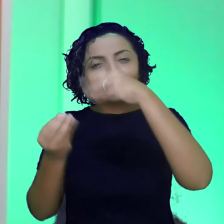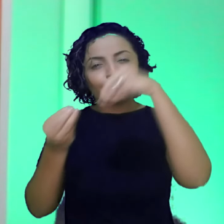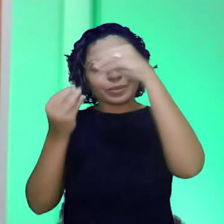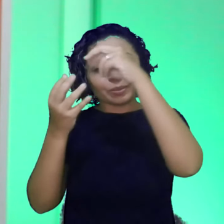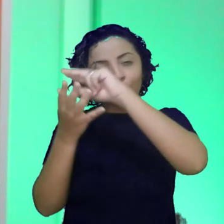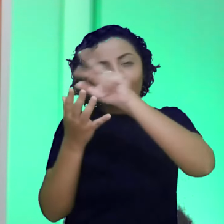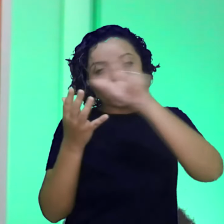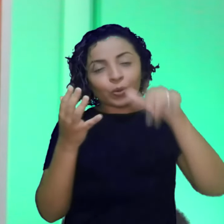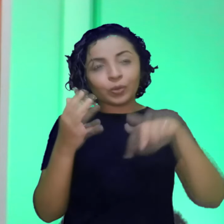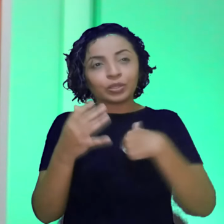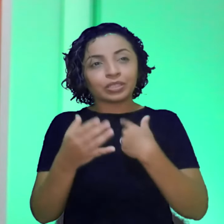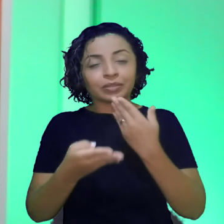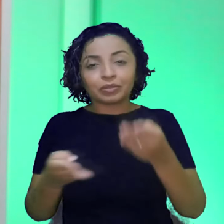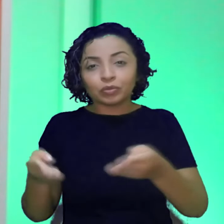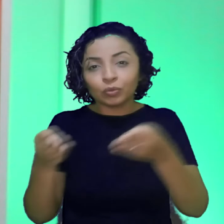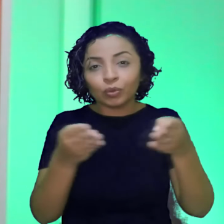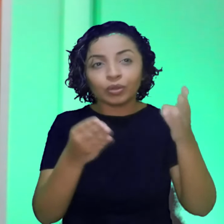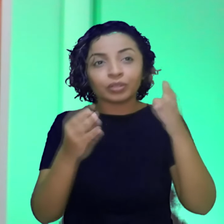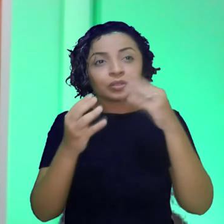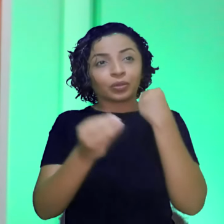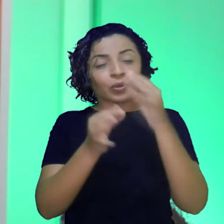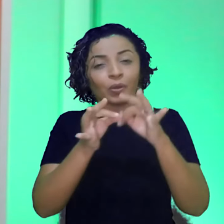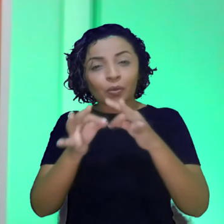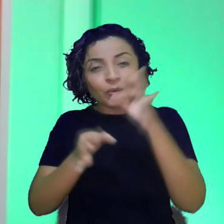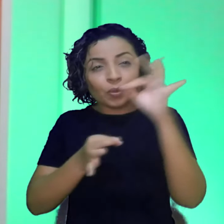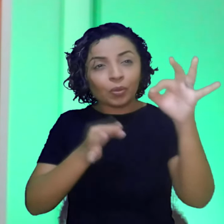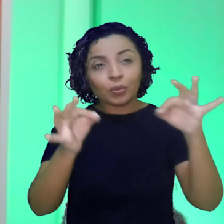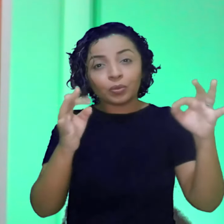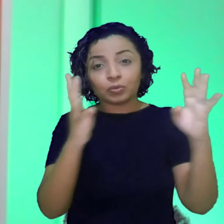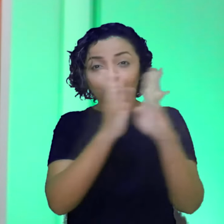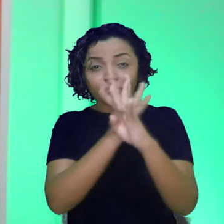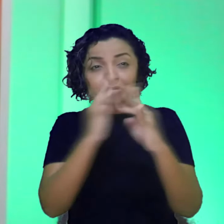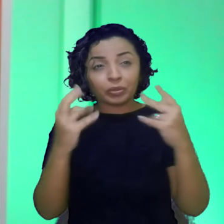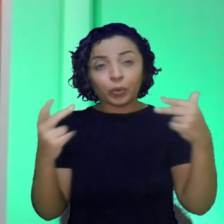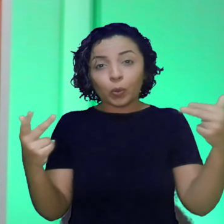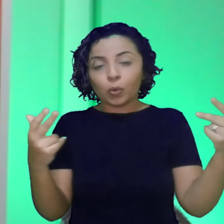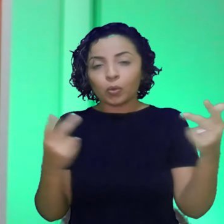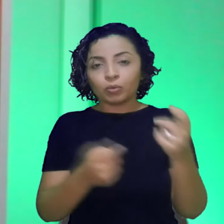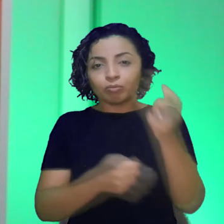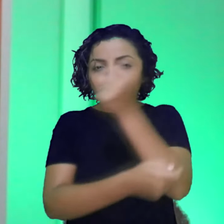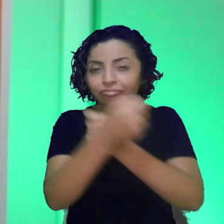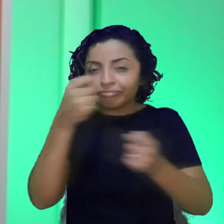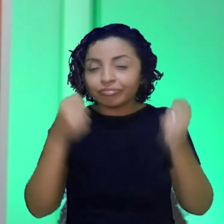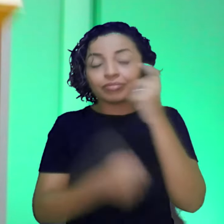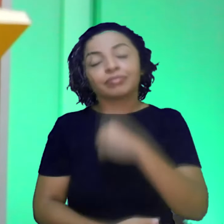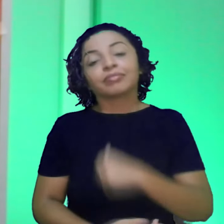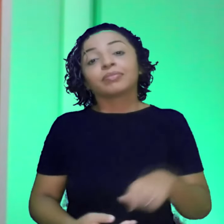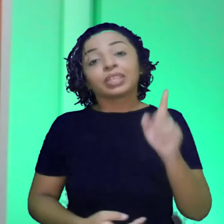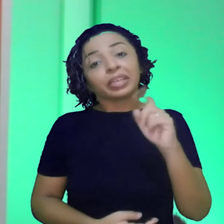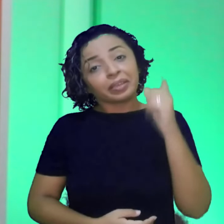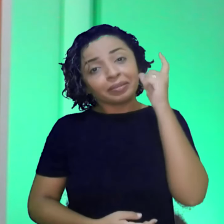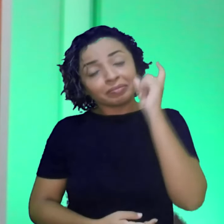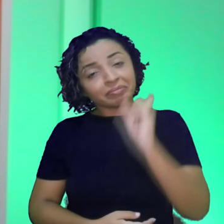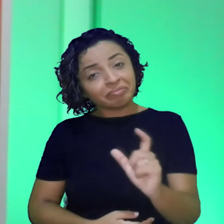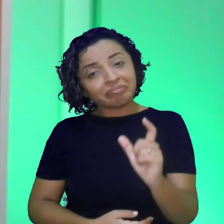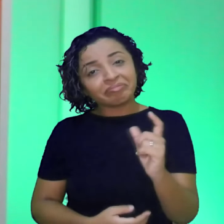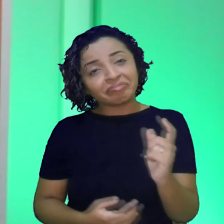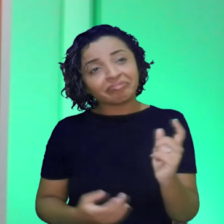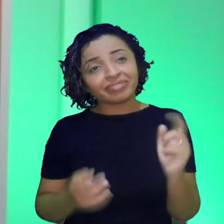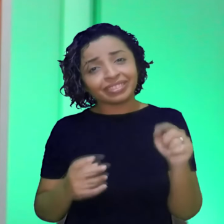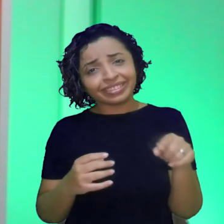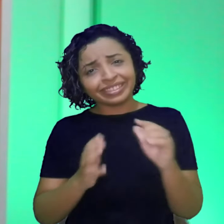por paragens ainda hoje consideradas como longínquas e misteriosas. Muito interessante.